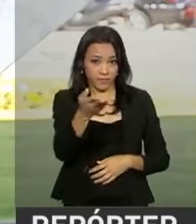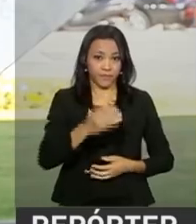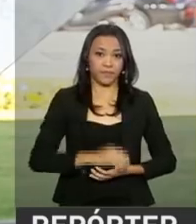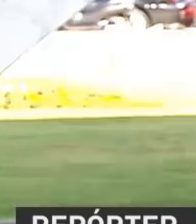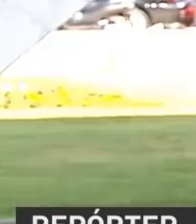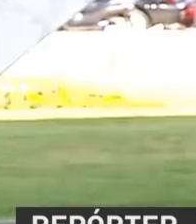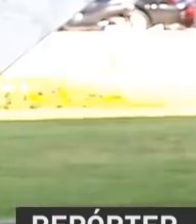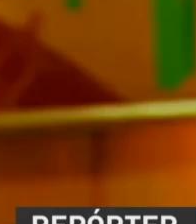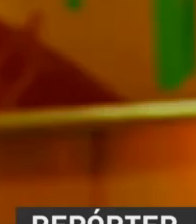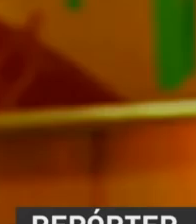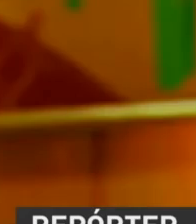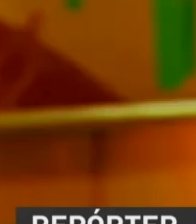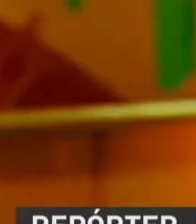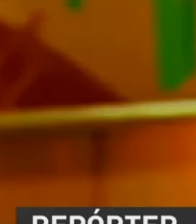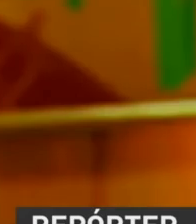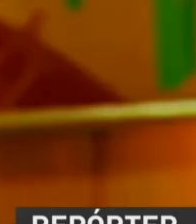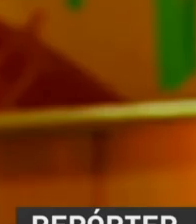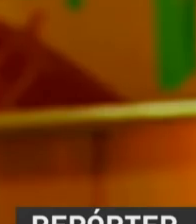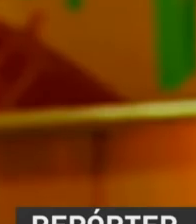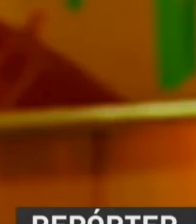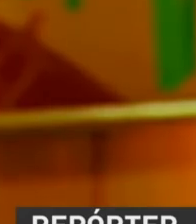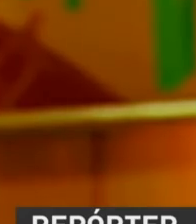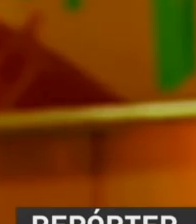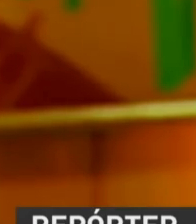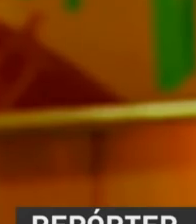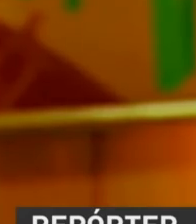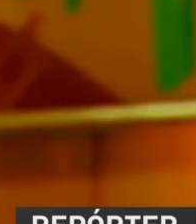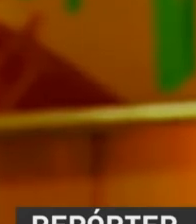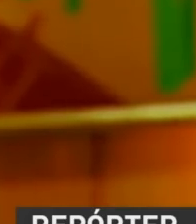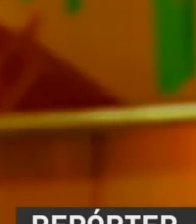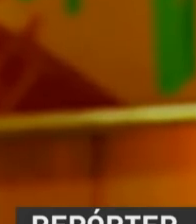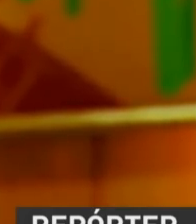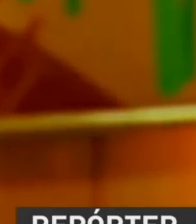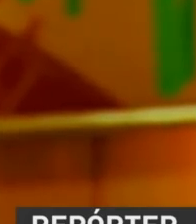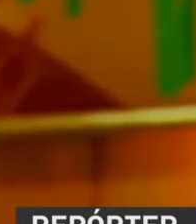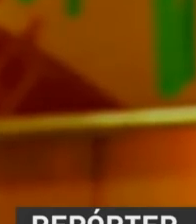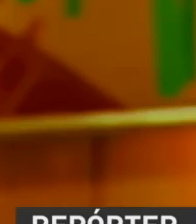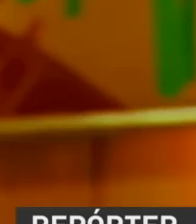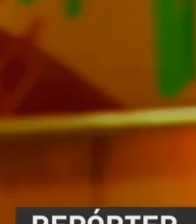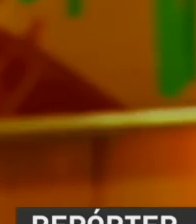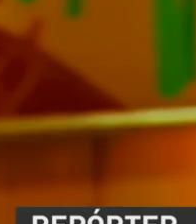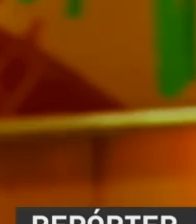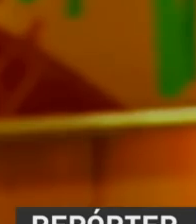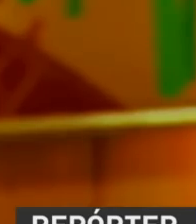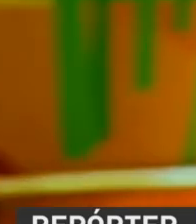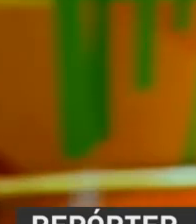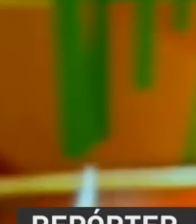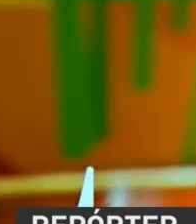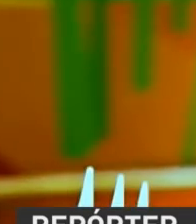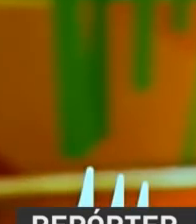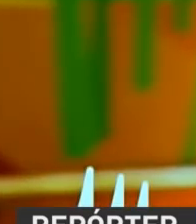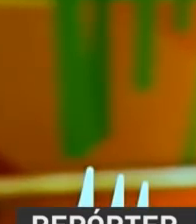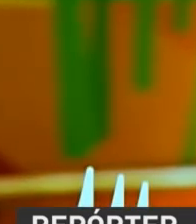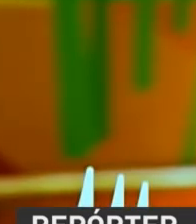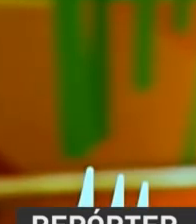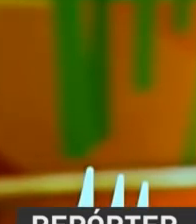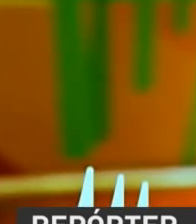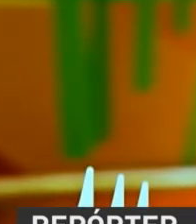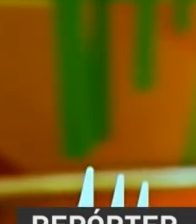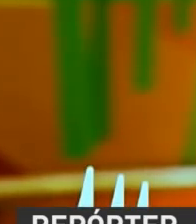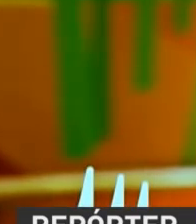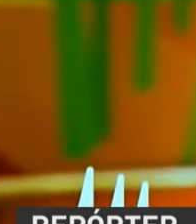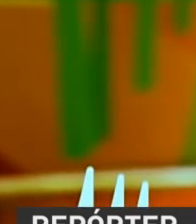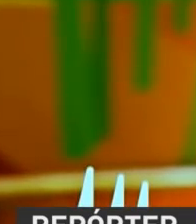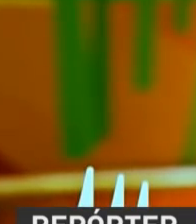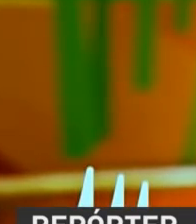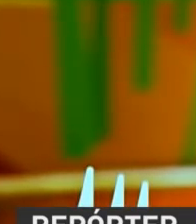presidente. O nosso governo se preocupa com o desemprego. E para cuidar do